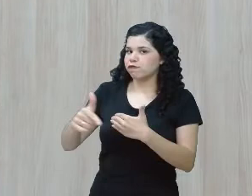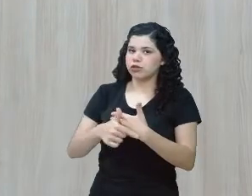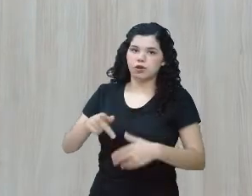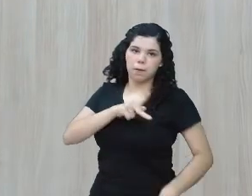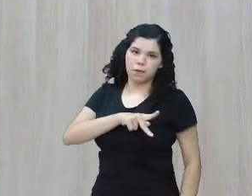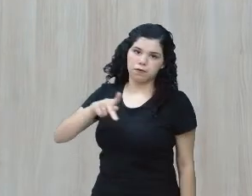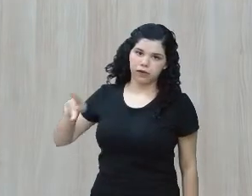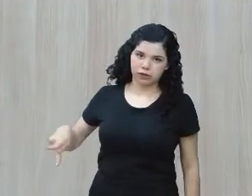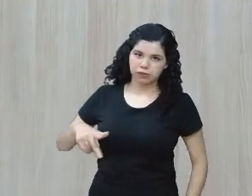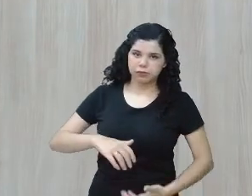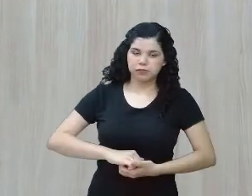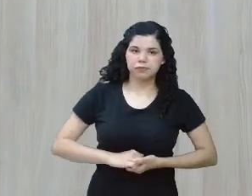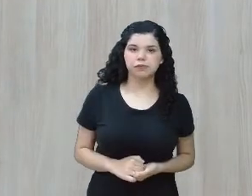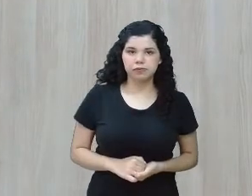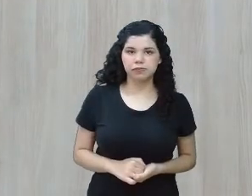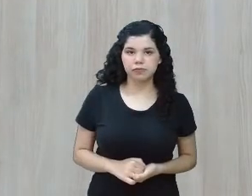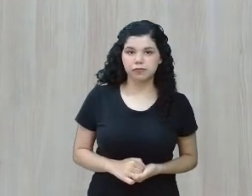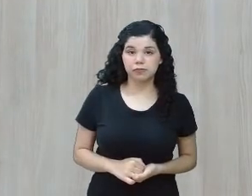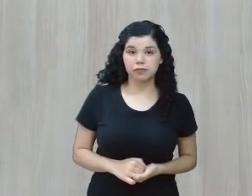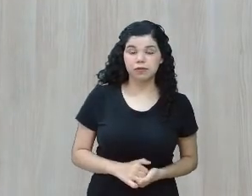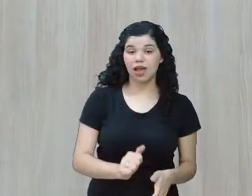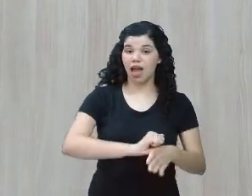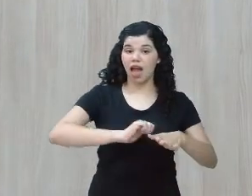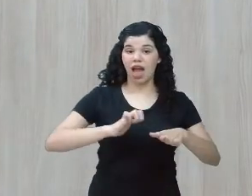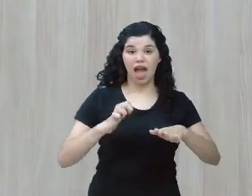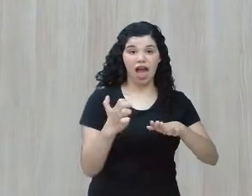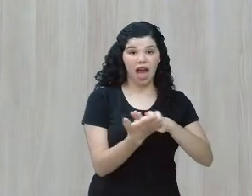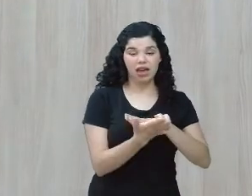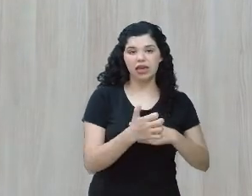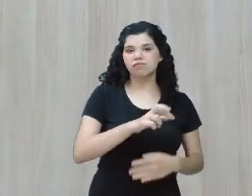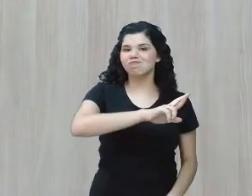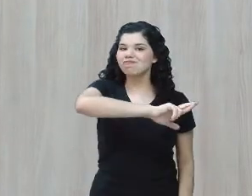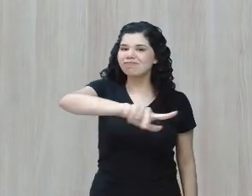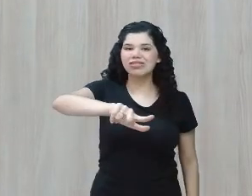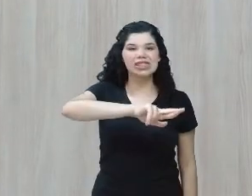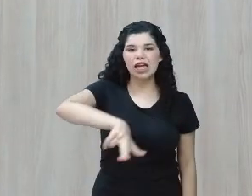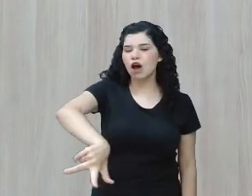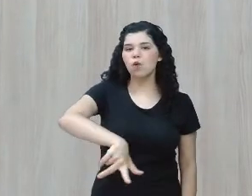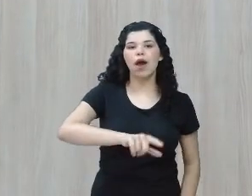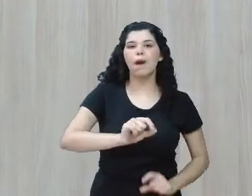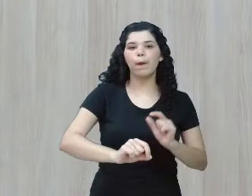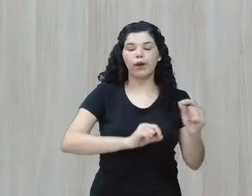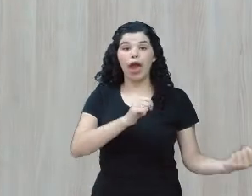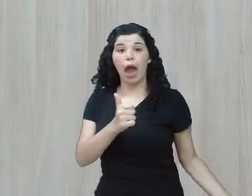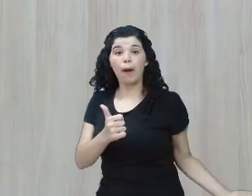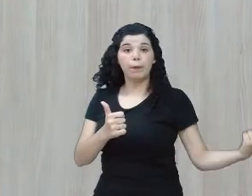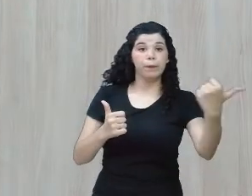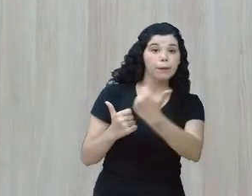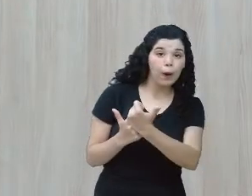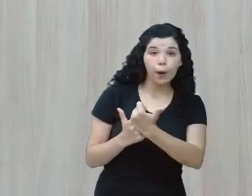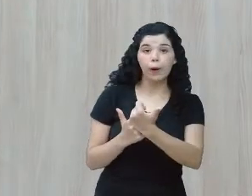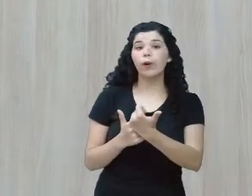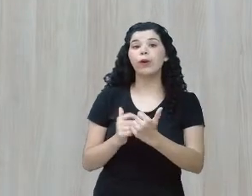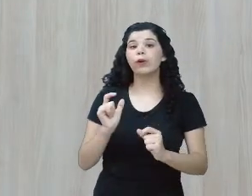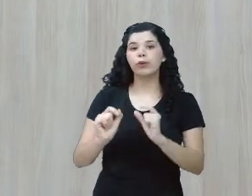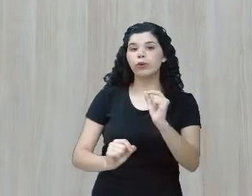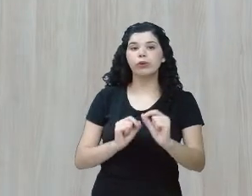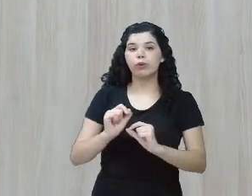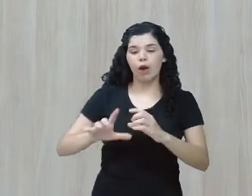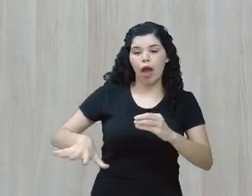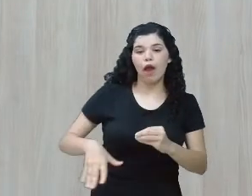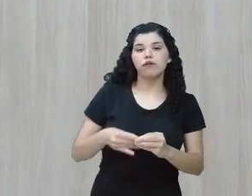professor. E o AE não é reforço. Alguns professores